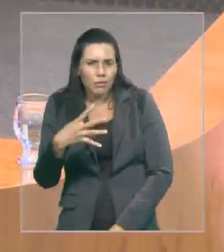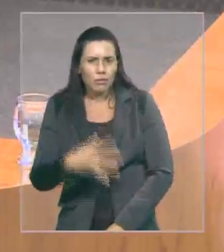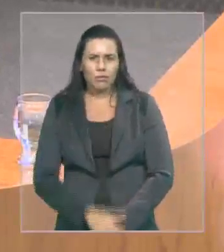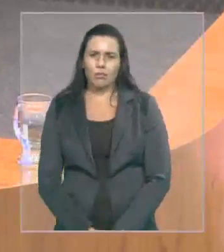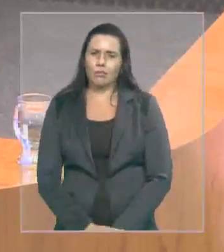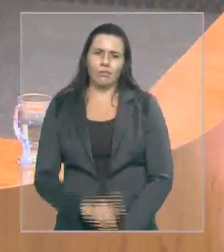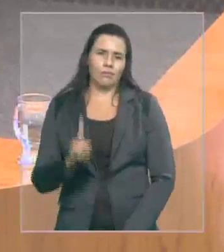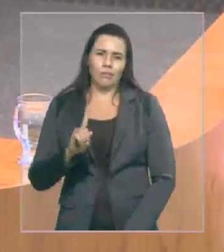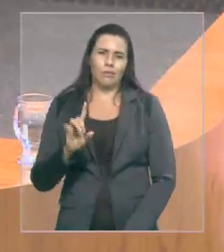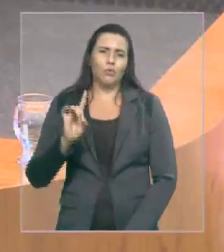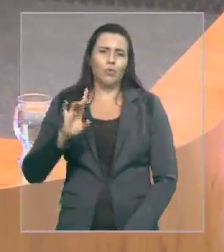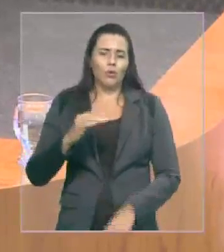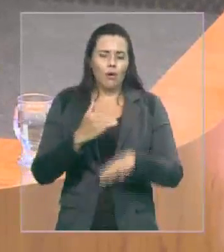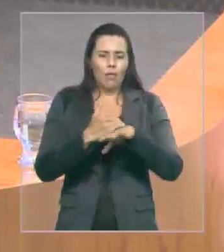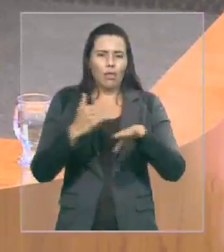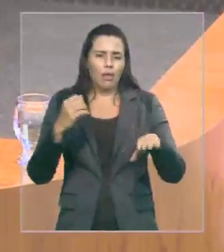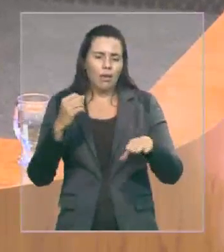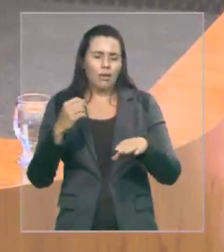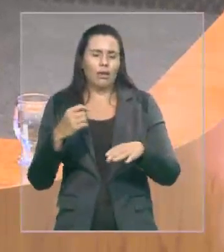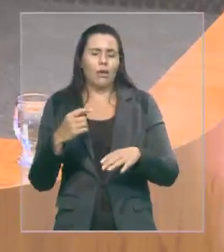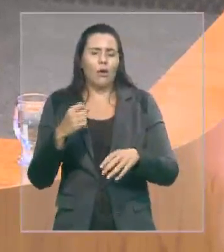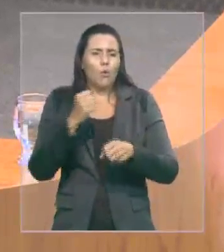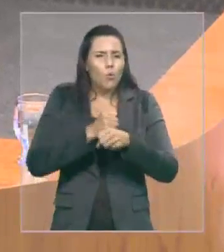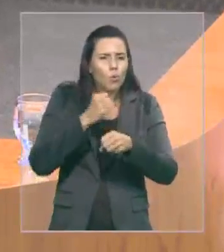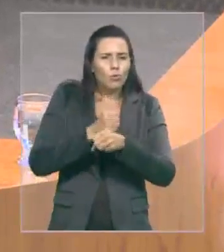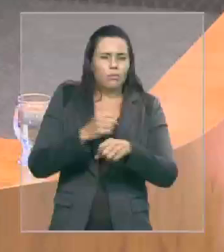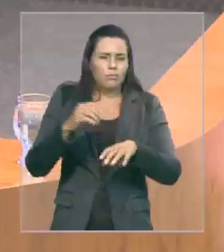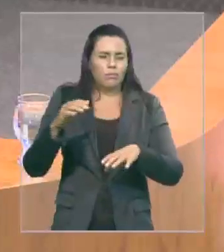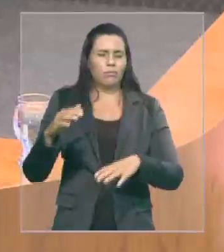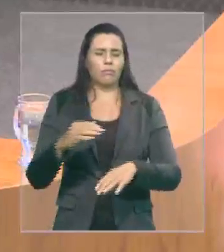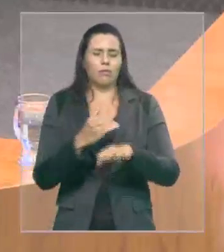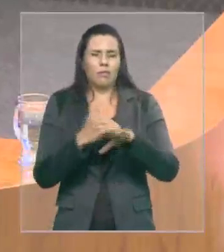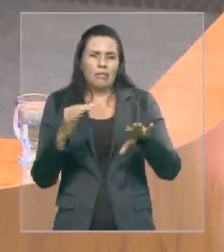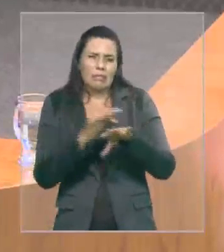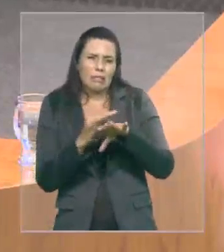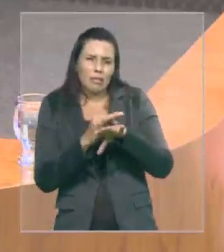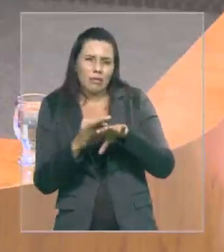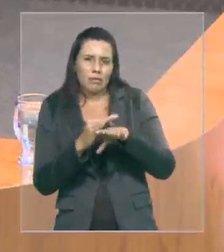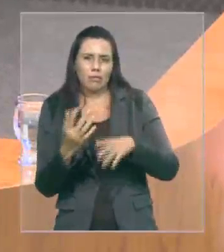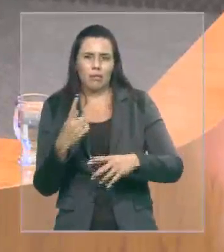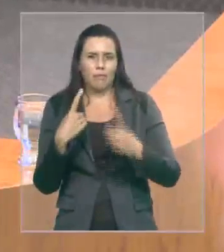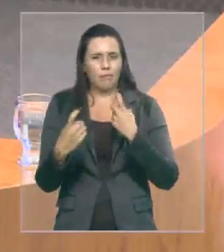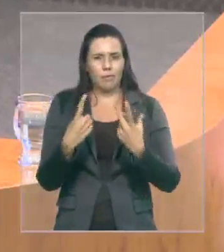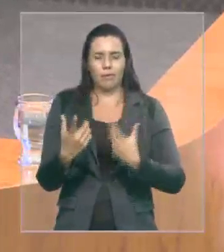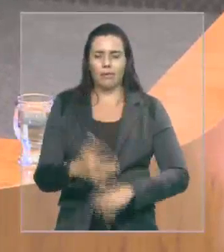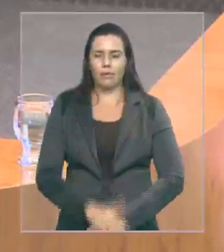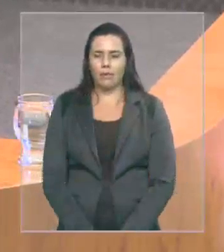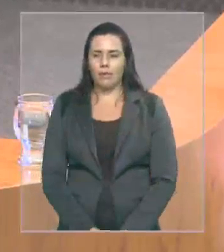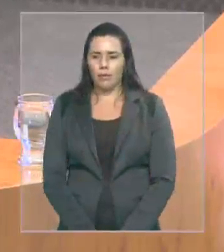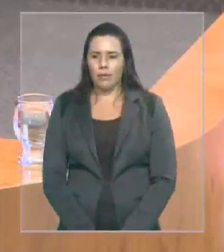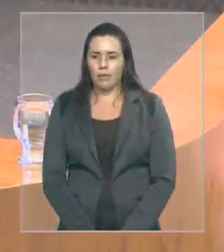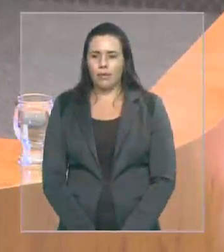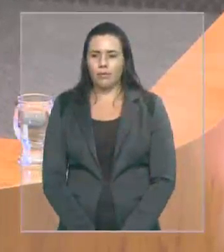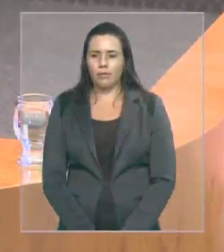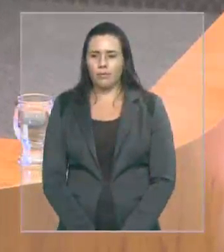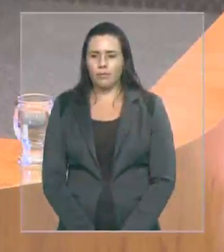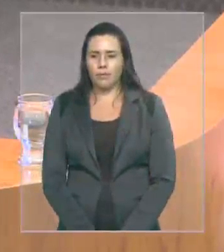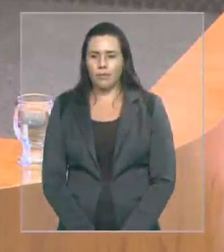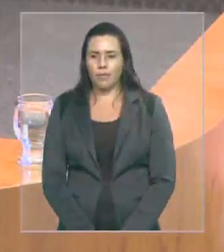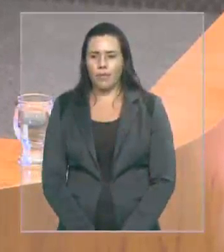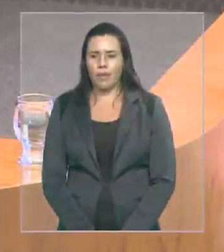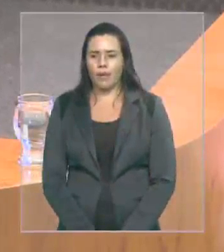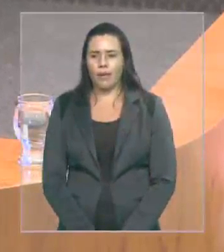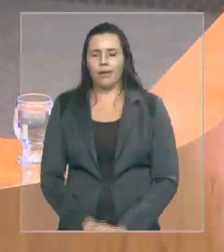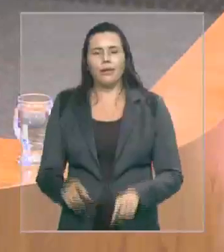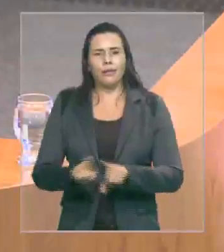medíocre. Medíocre é prometer ciclovias e não ter. Medíocre é enrolar a construção de uma